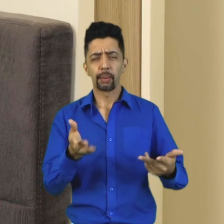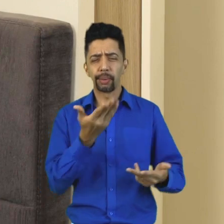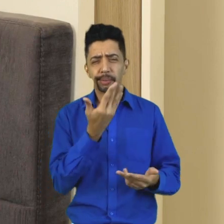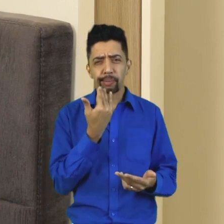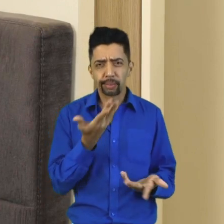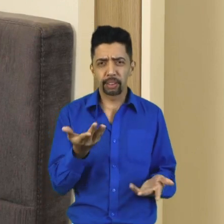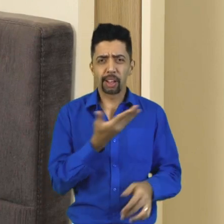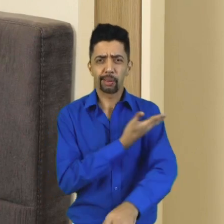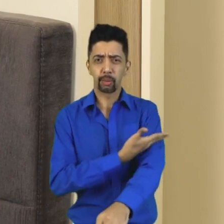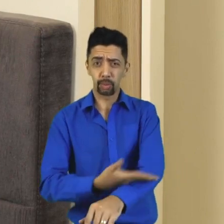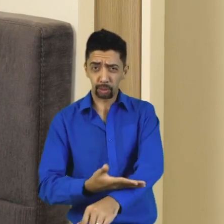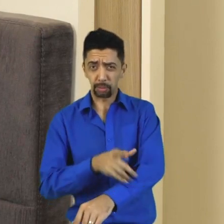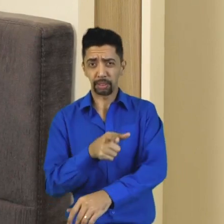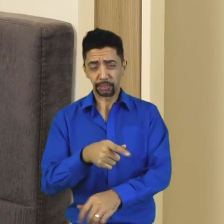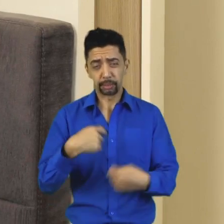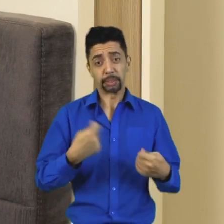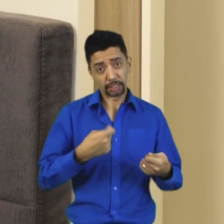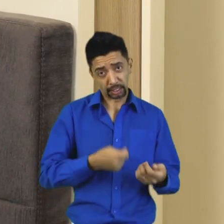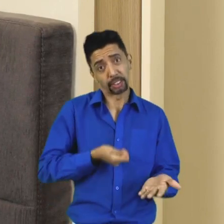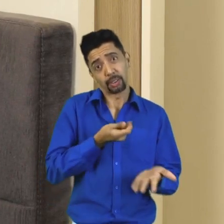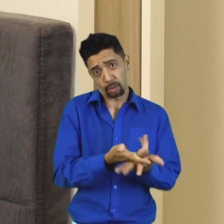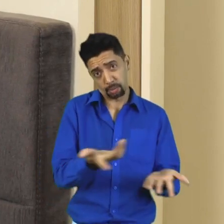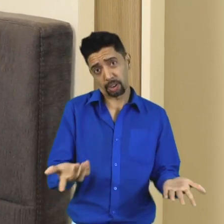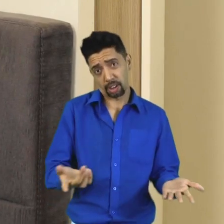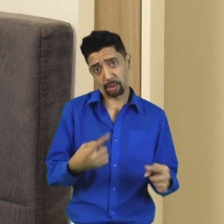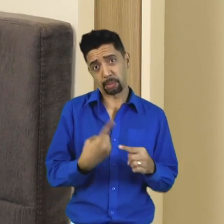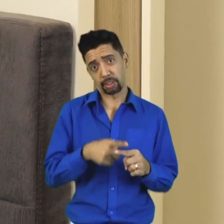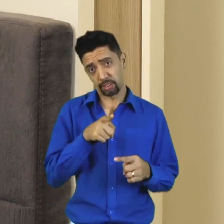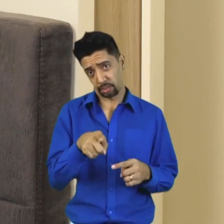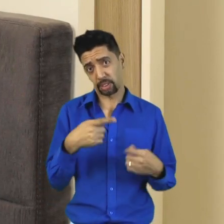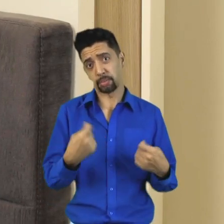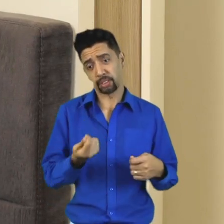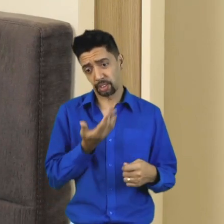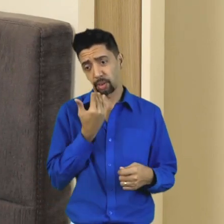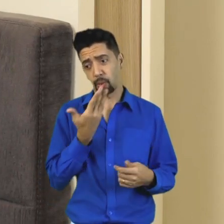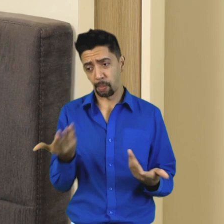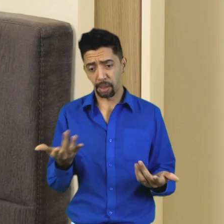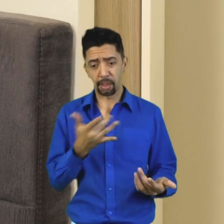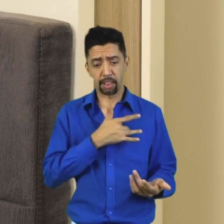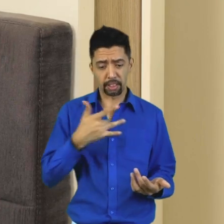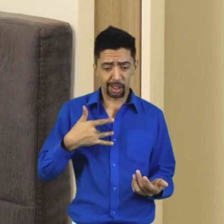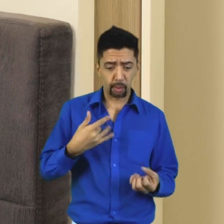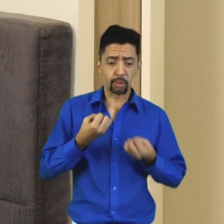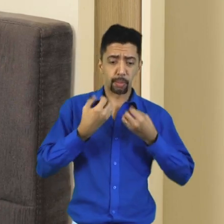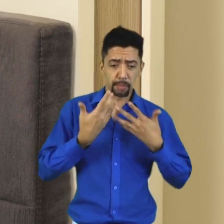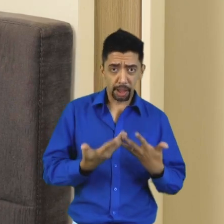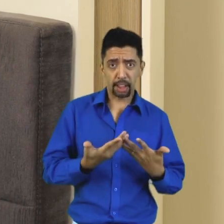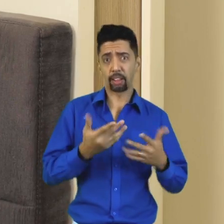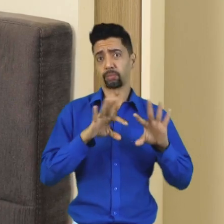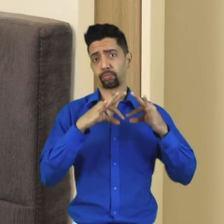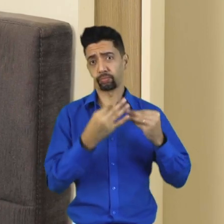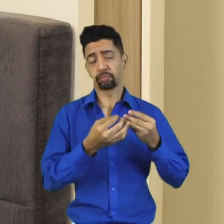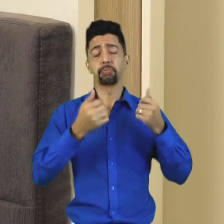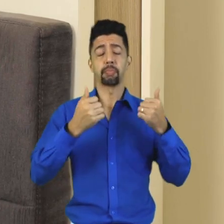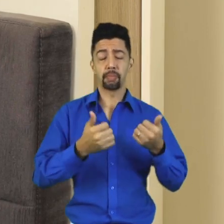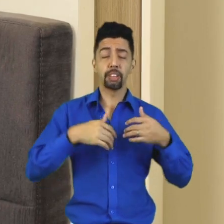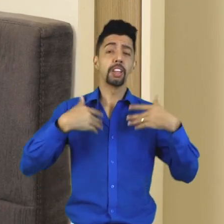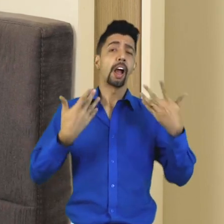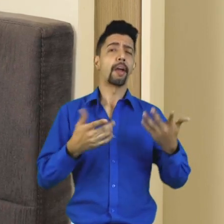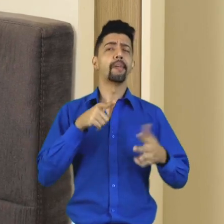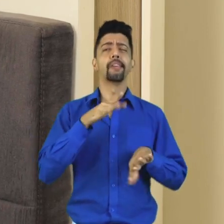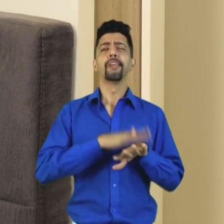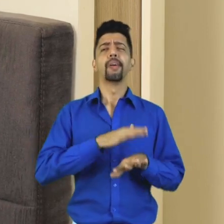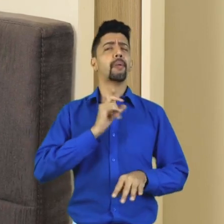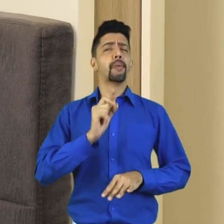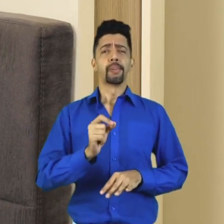que você está acostumado. E eu tenho que adquirir isso porque eu tenho uma vida saudável, quero uma vida saudável para minha família. Legal. Aí,